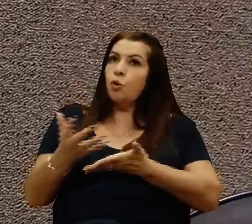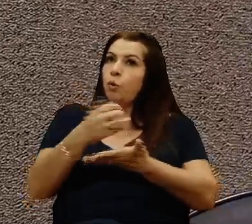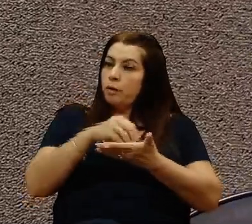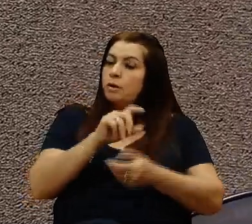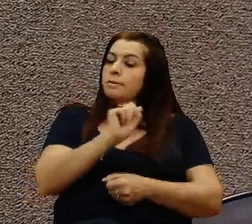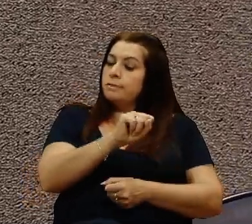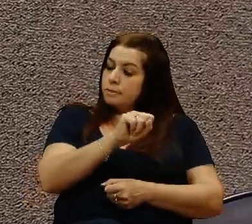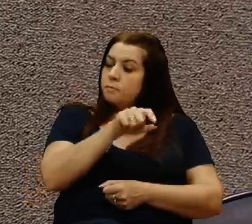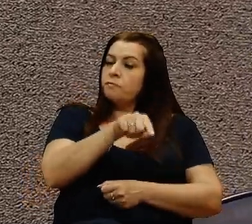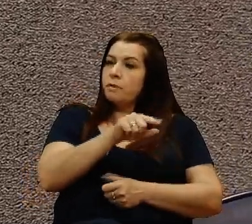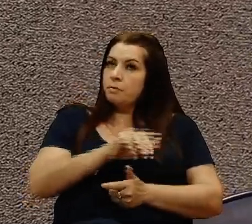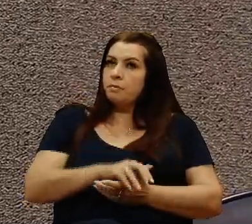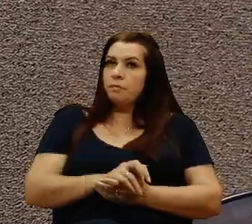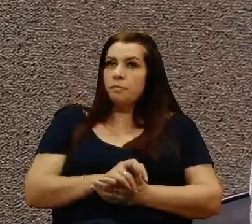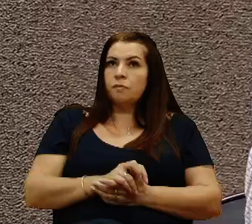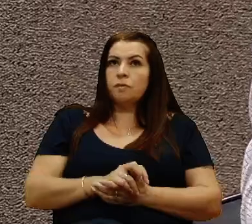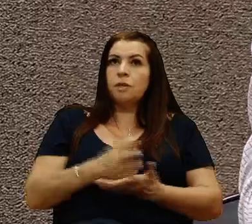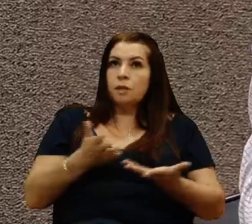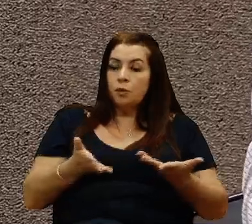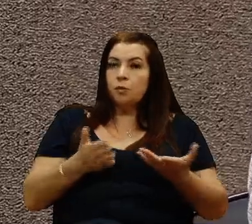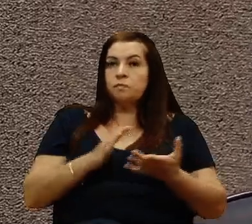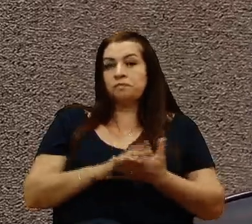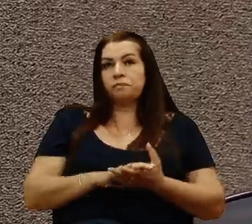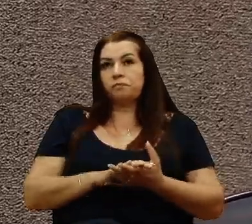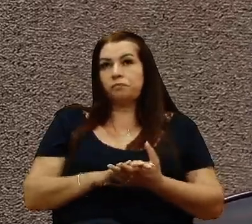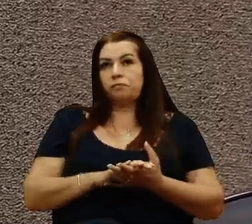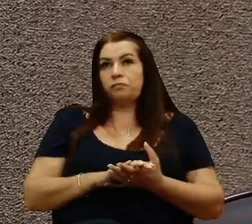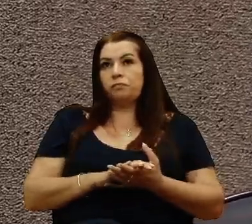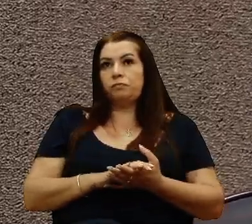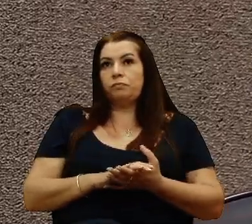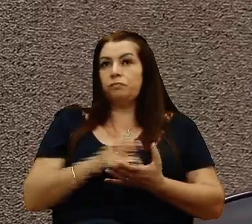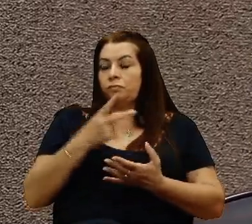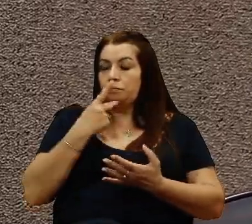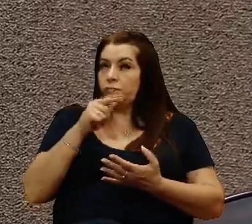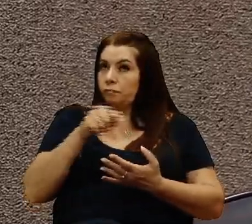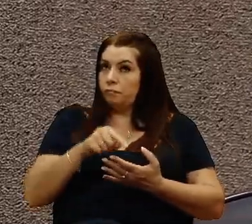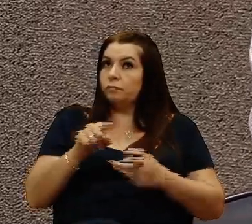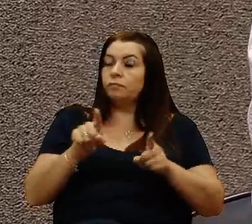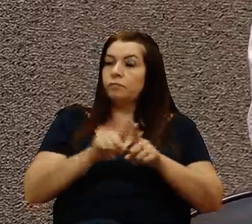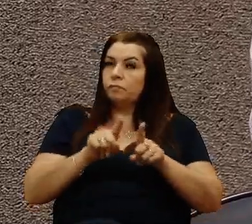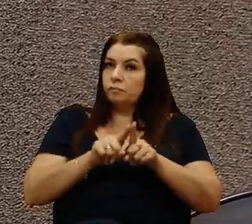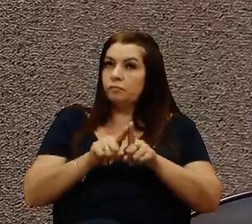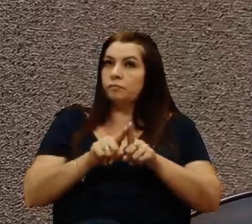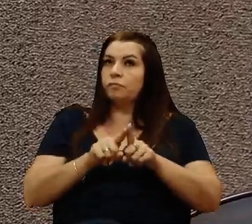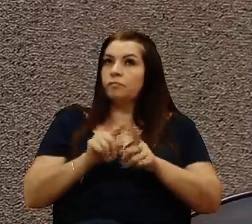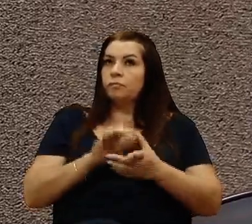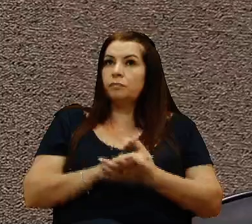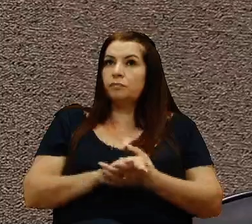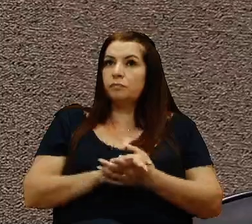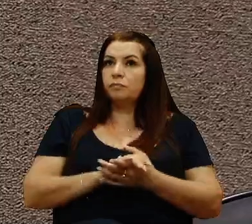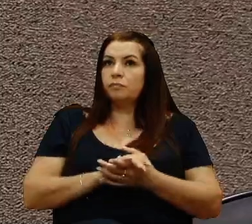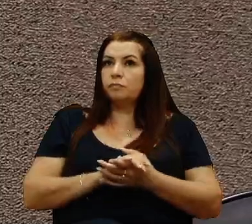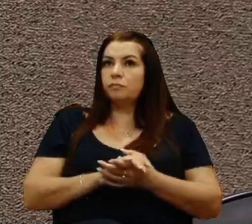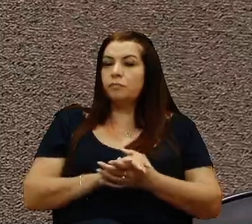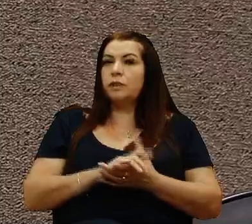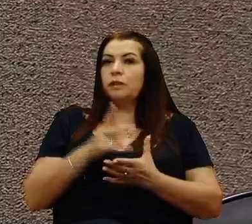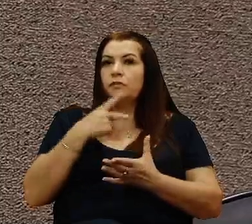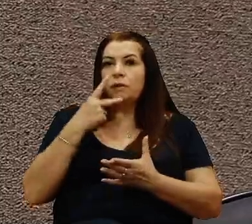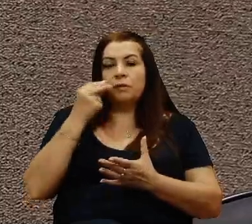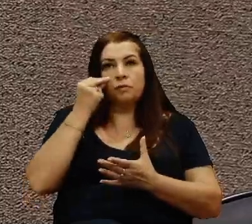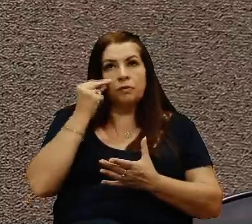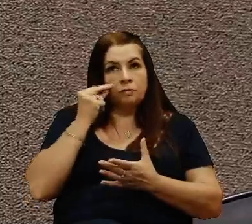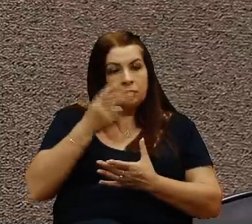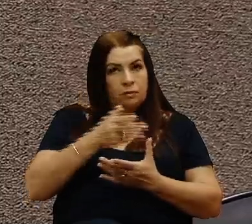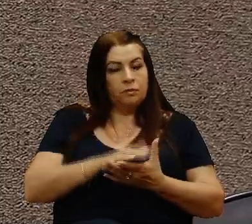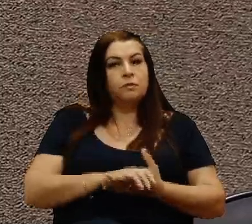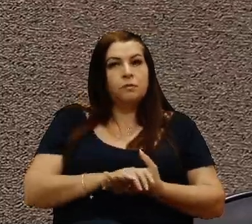Codeca. Agora, quero deixar aqui dito, também vou na onda e na fala do vereador Libardi, pego